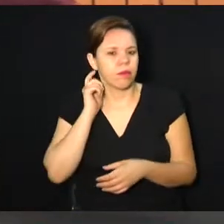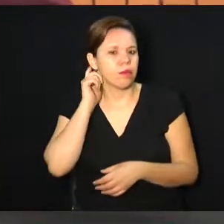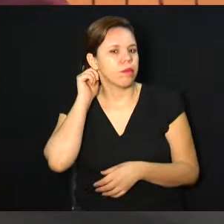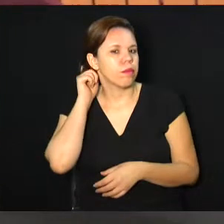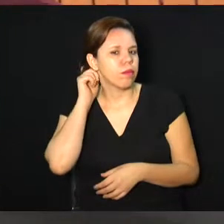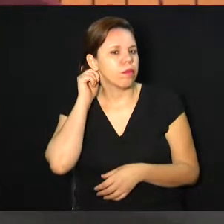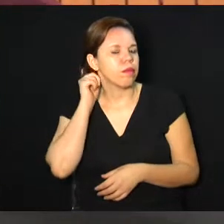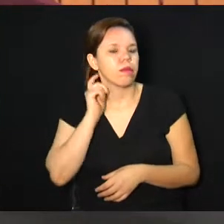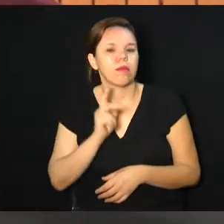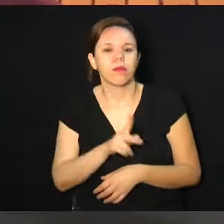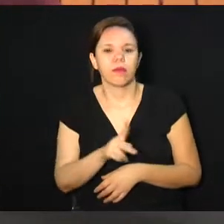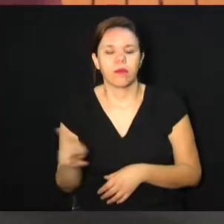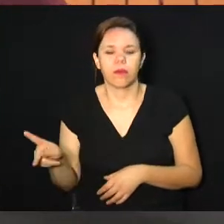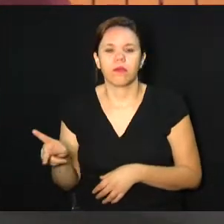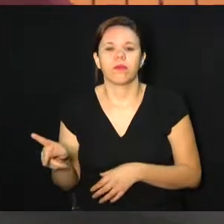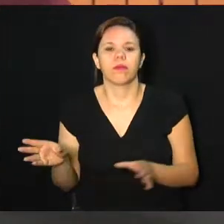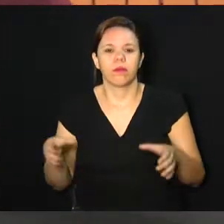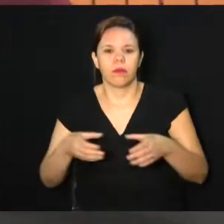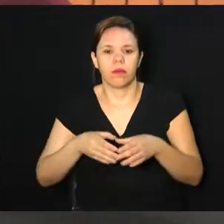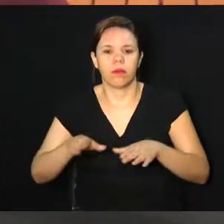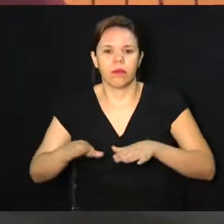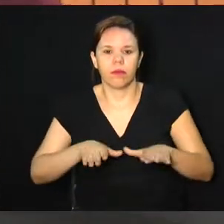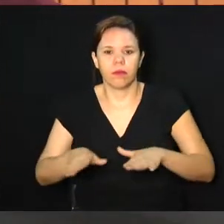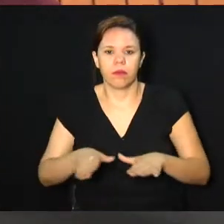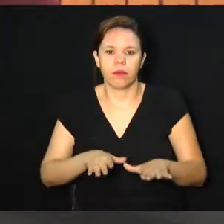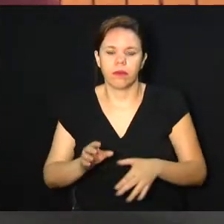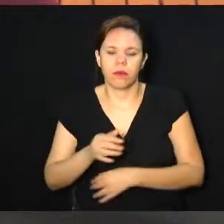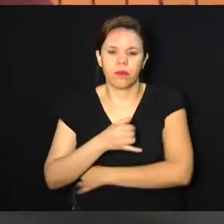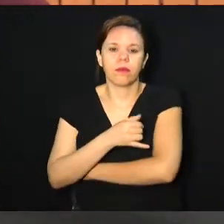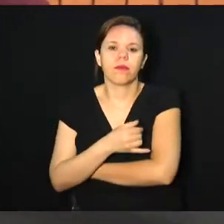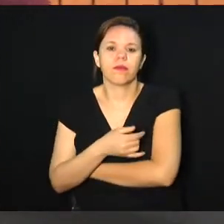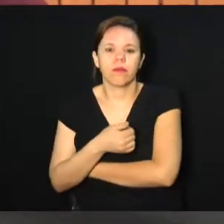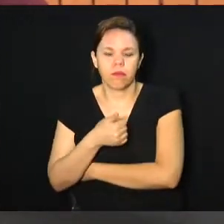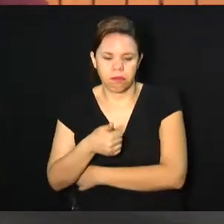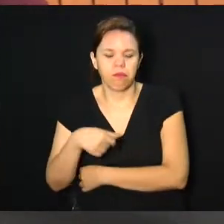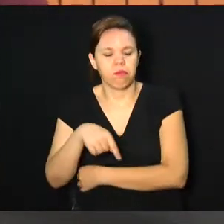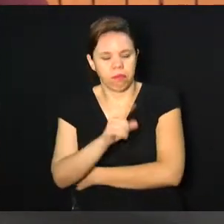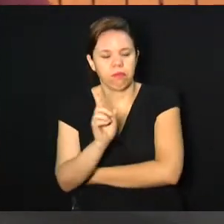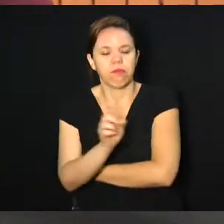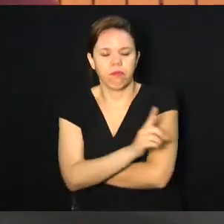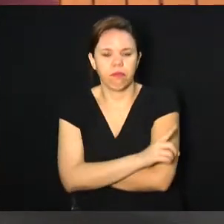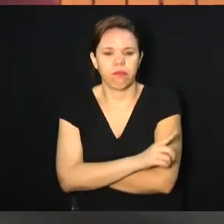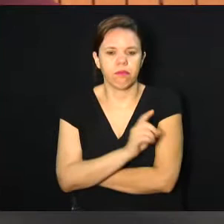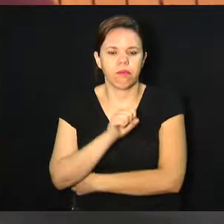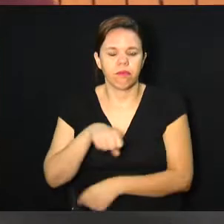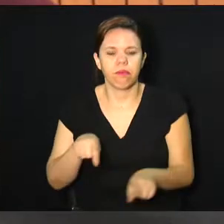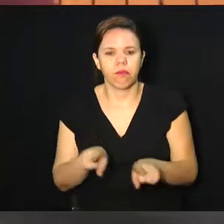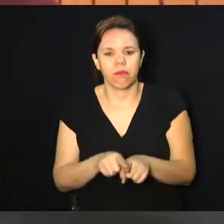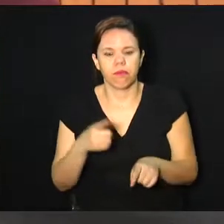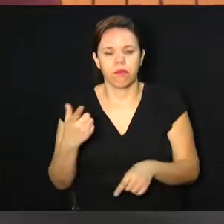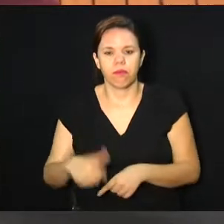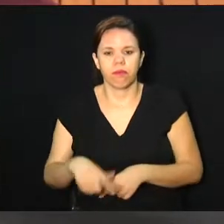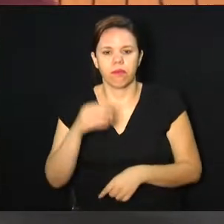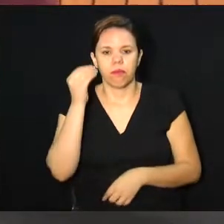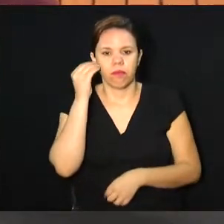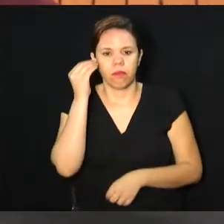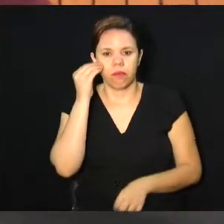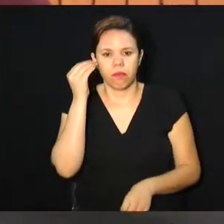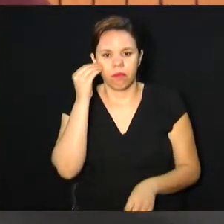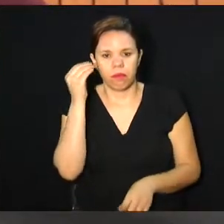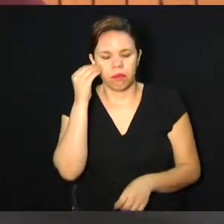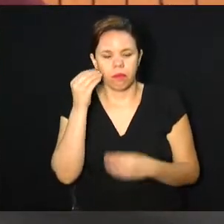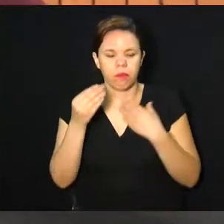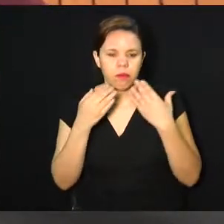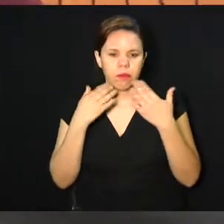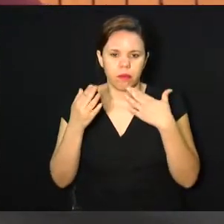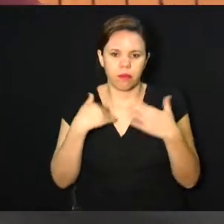e é presidente da Comissão de Mobilidade, que, felizmente, foi. também, novamente, numa tentativa de dialogar com o poder